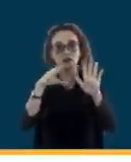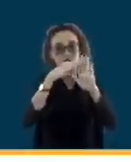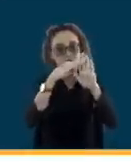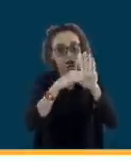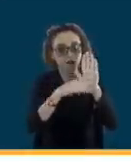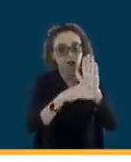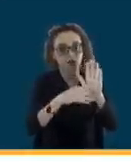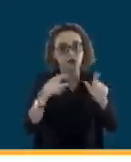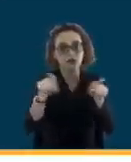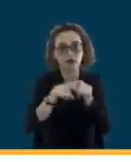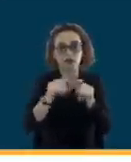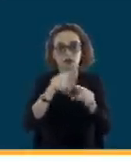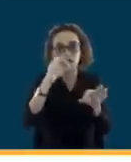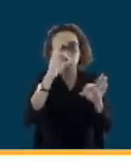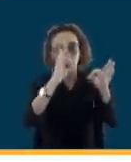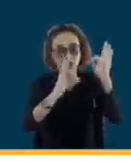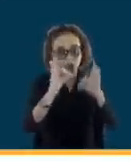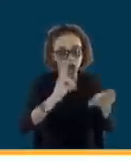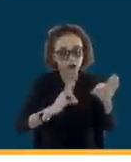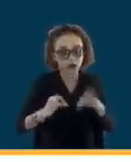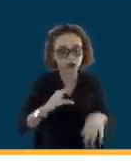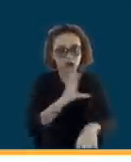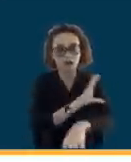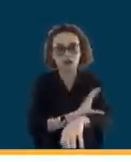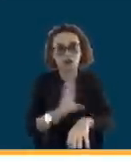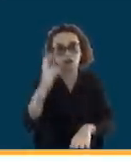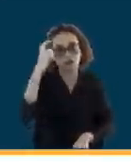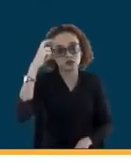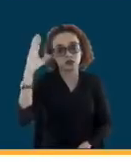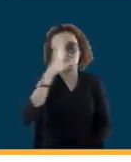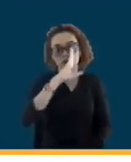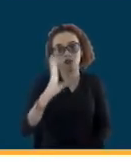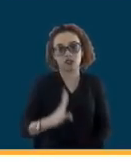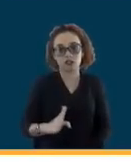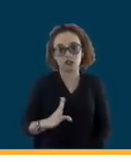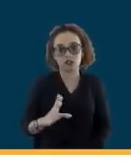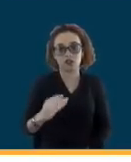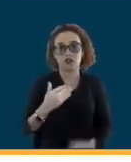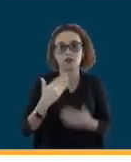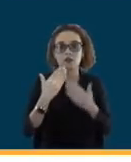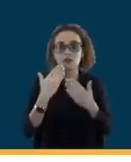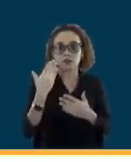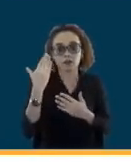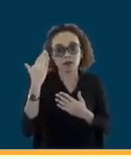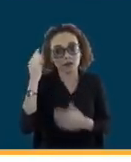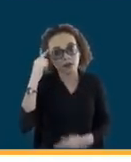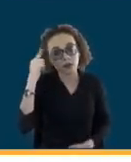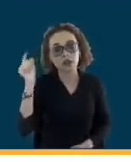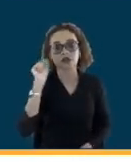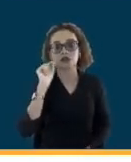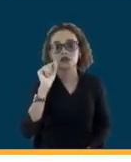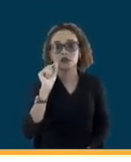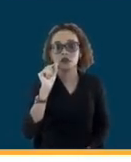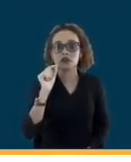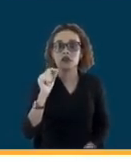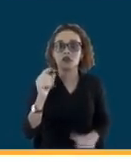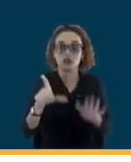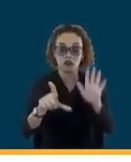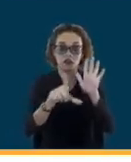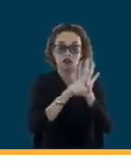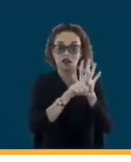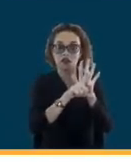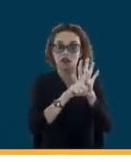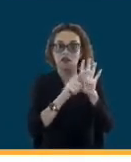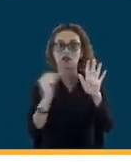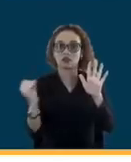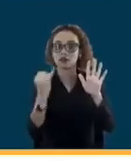organizativa da cultura no Brasil. E penso que a implementação dessa lei pode significar, e muito, não apenas um